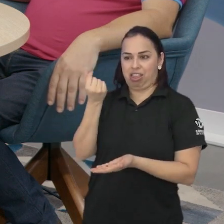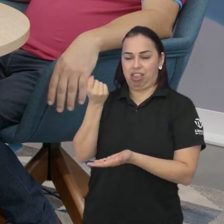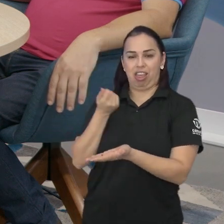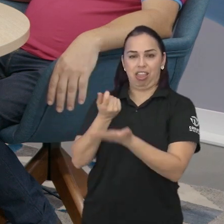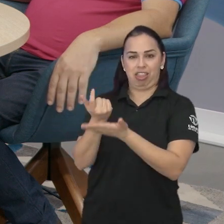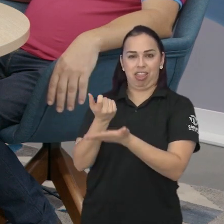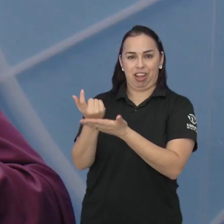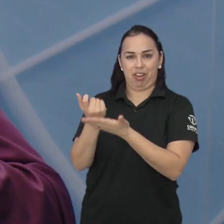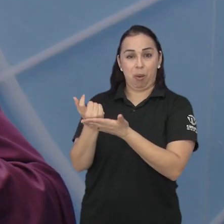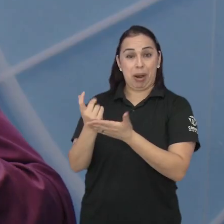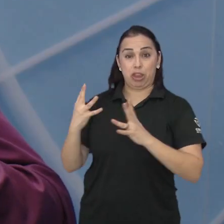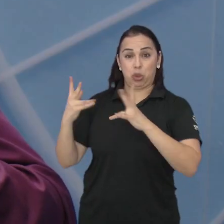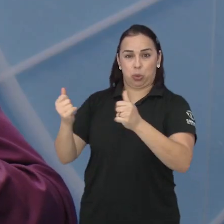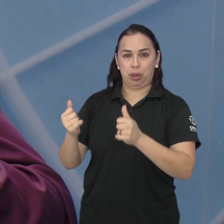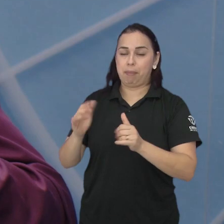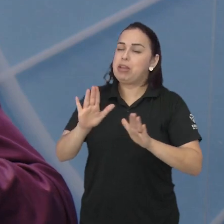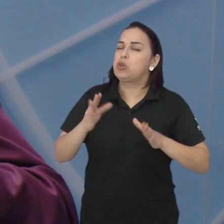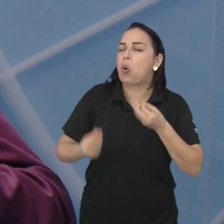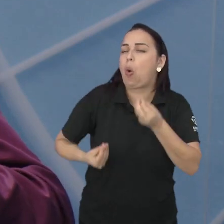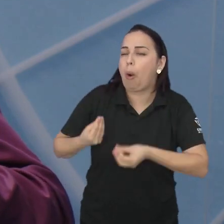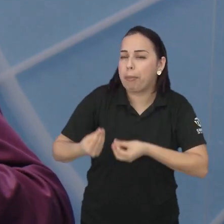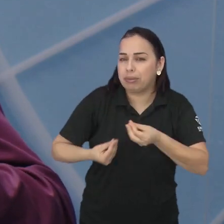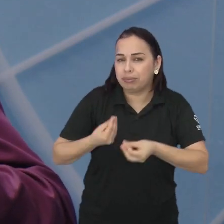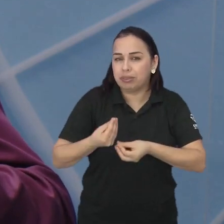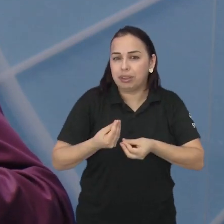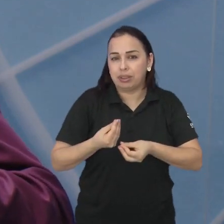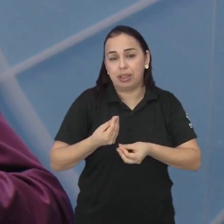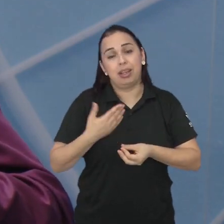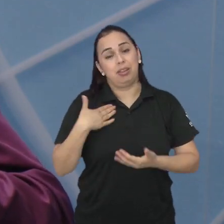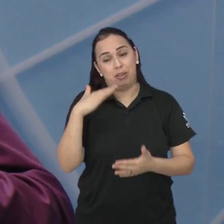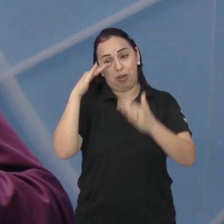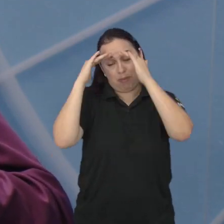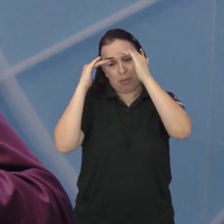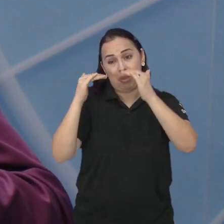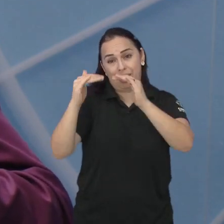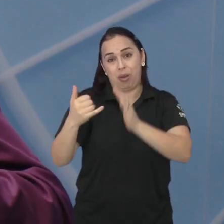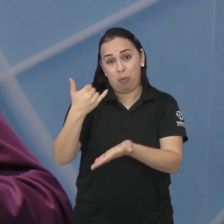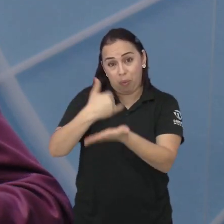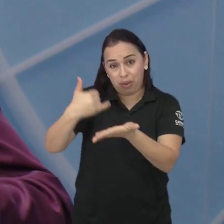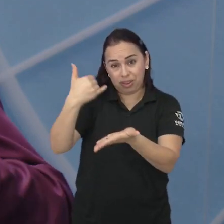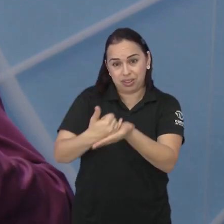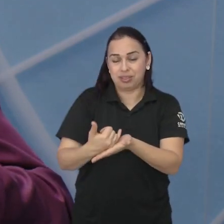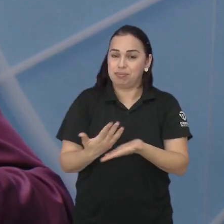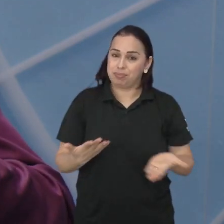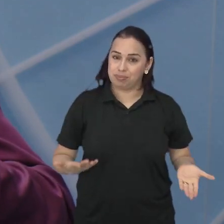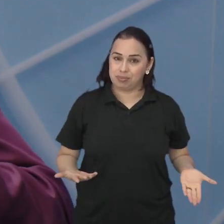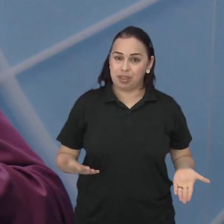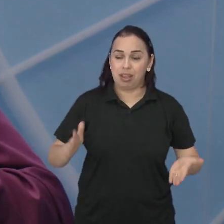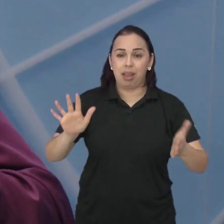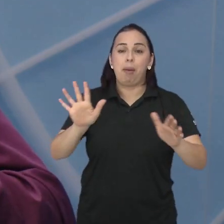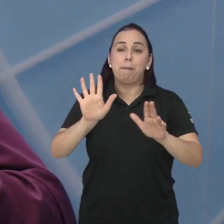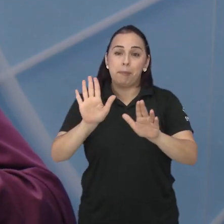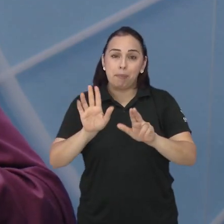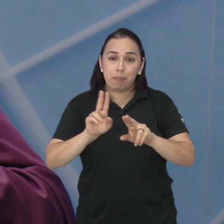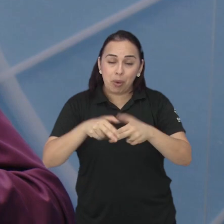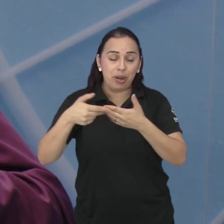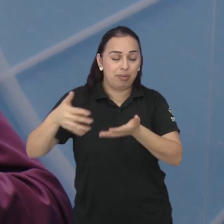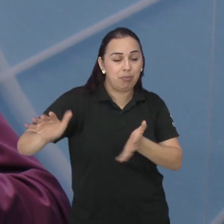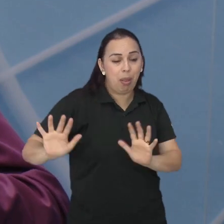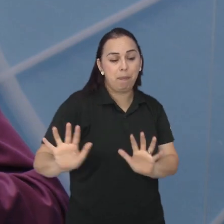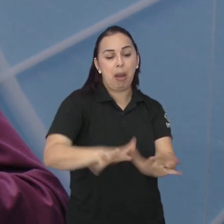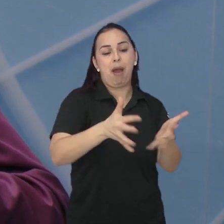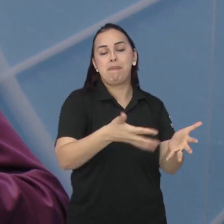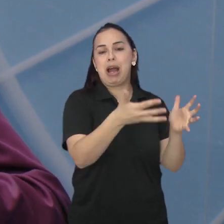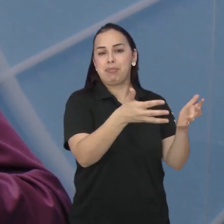mas de que forma? Como? Eu vou ter que fazer ou submeter algumas coisas. Então, aí os reforçadores são imensos. E o tráfico